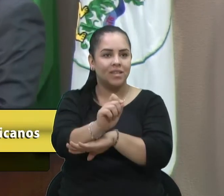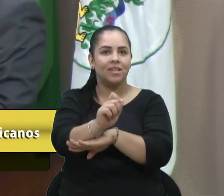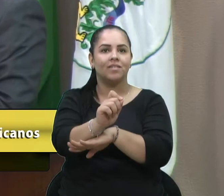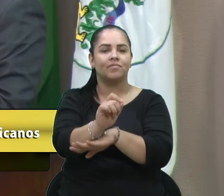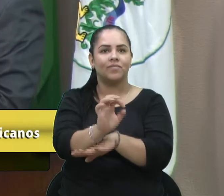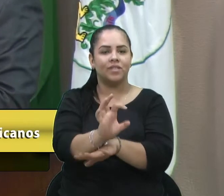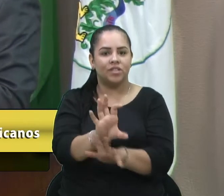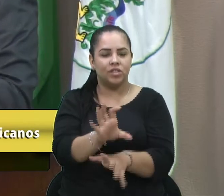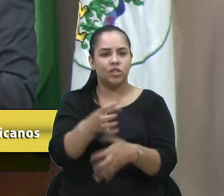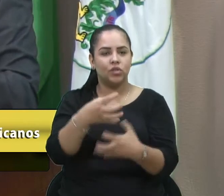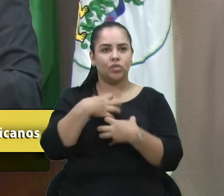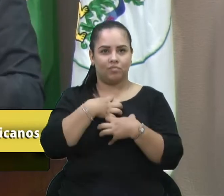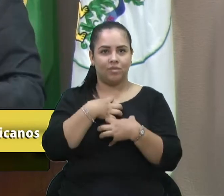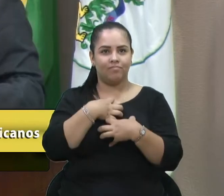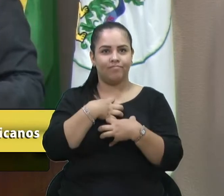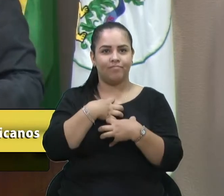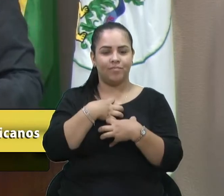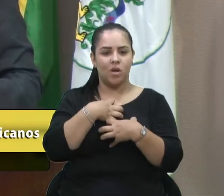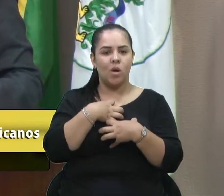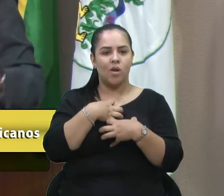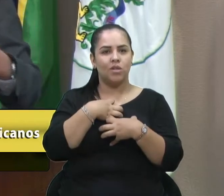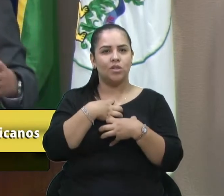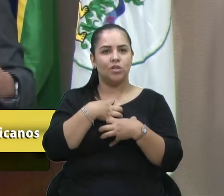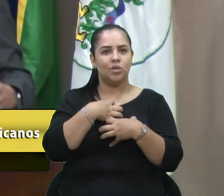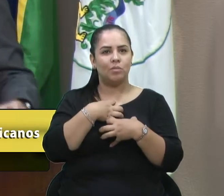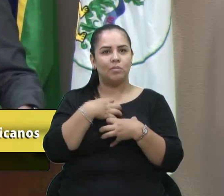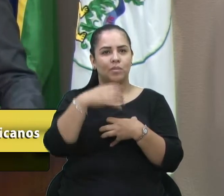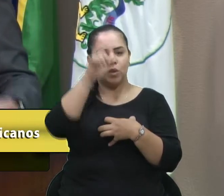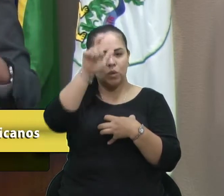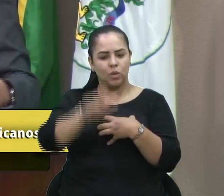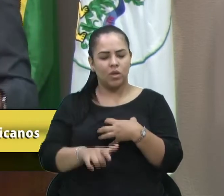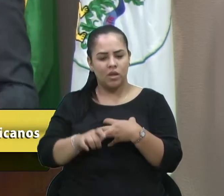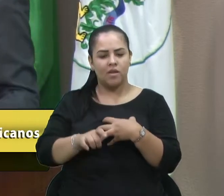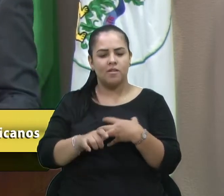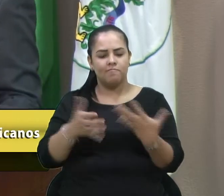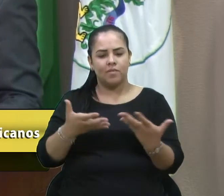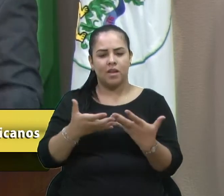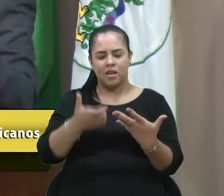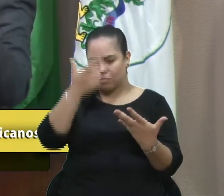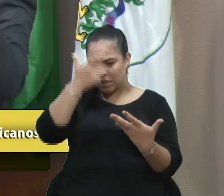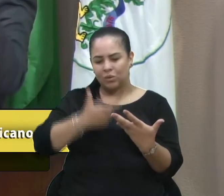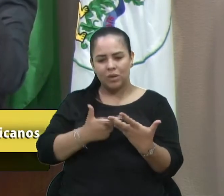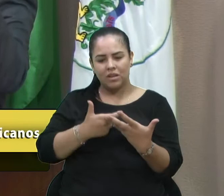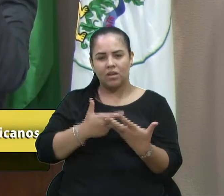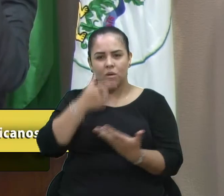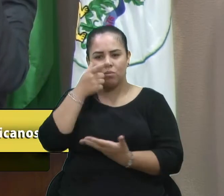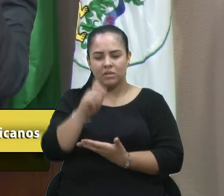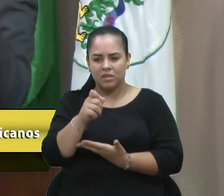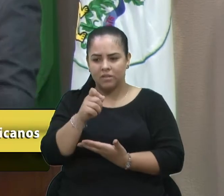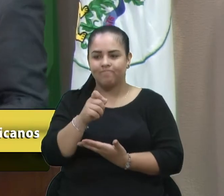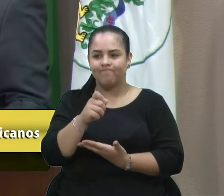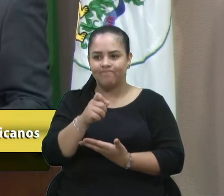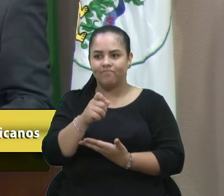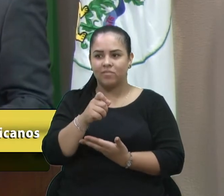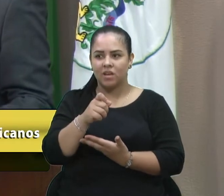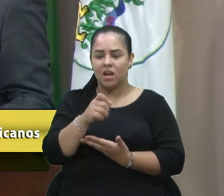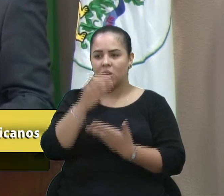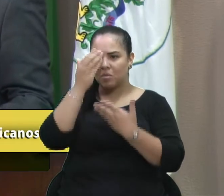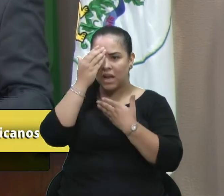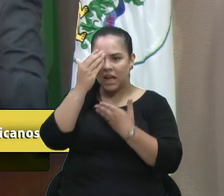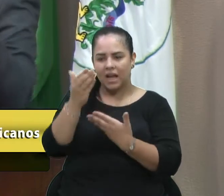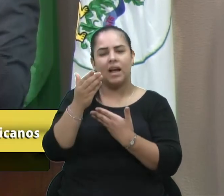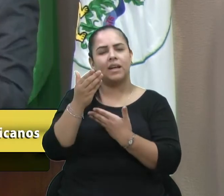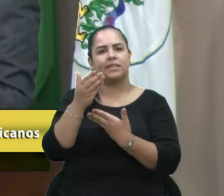mínimo, uma pessoa que possa dizer assim: poxa vida, eu agradeço a minha